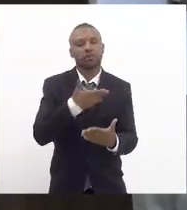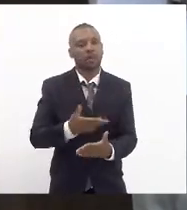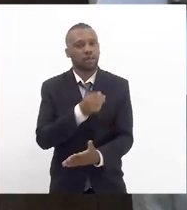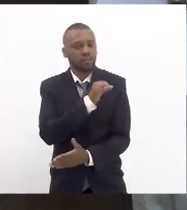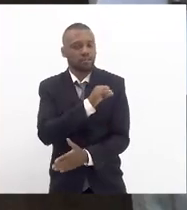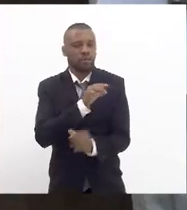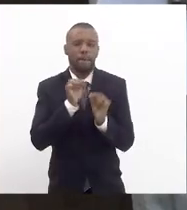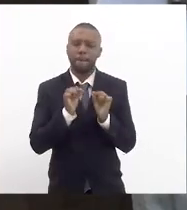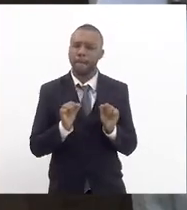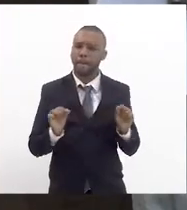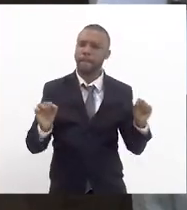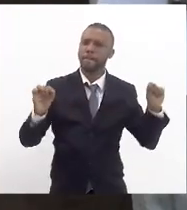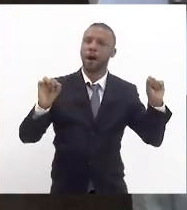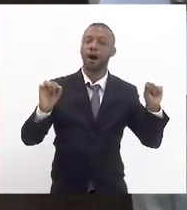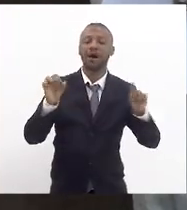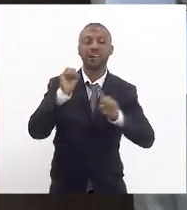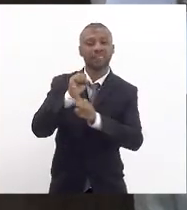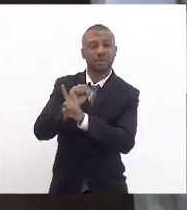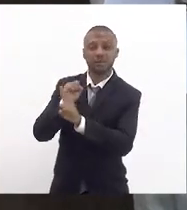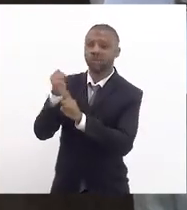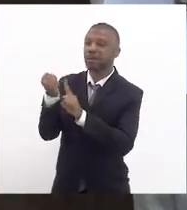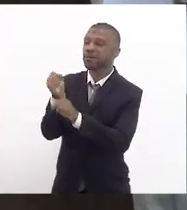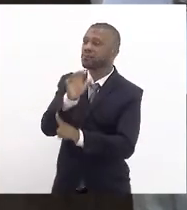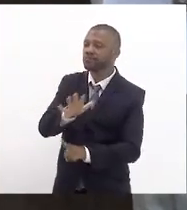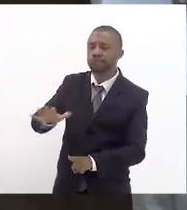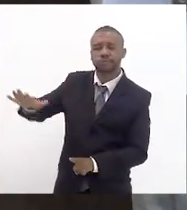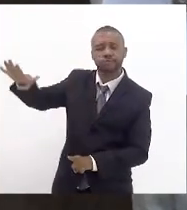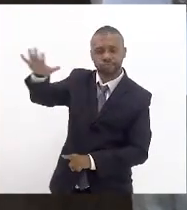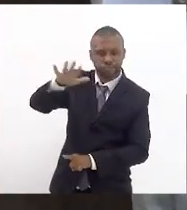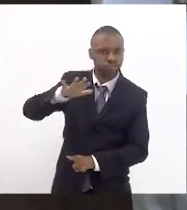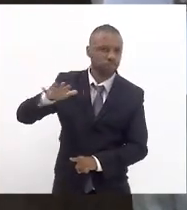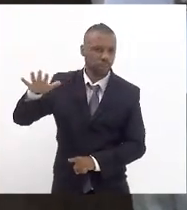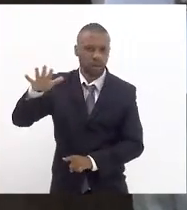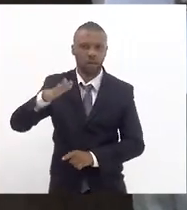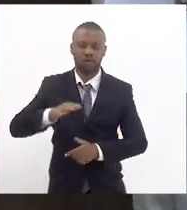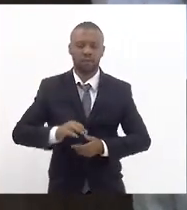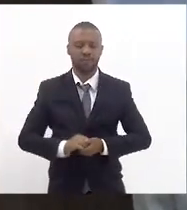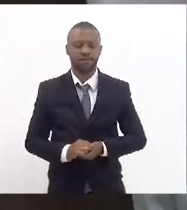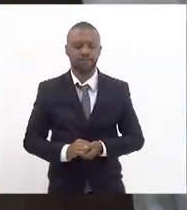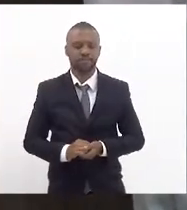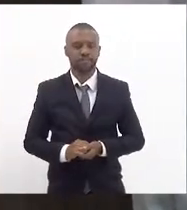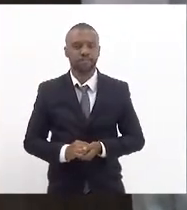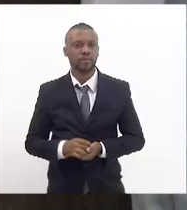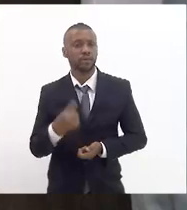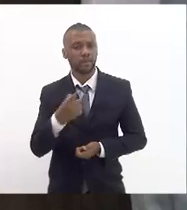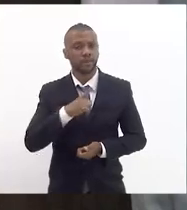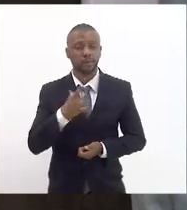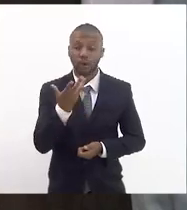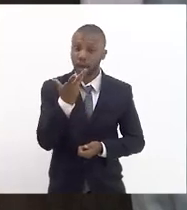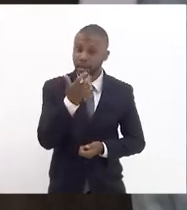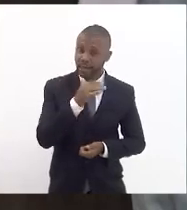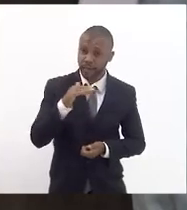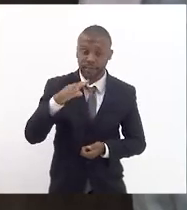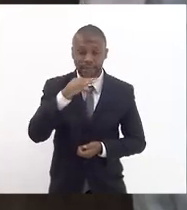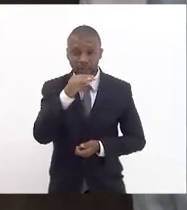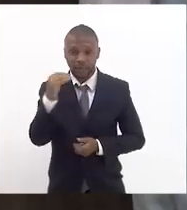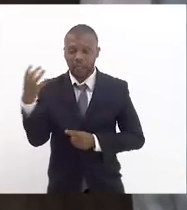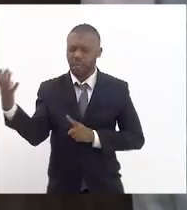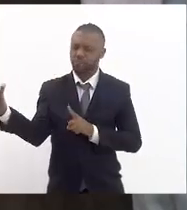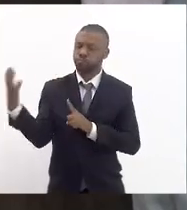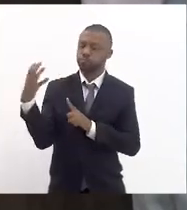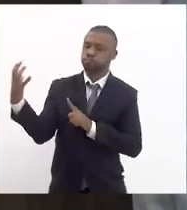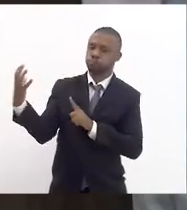Janeiro, como na sociedade em geral. Afinal de contas, a gente tem crianças e adolescentes muito